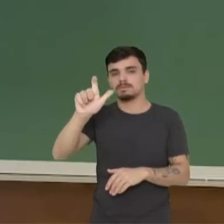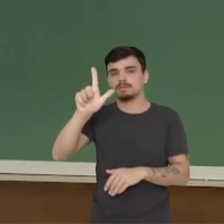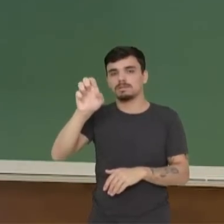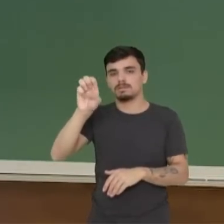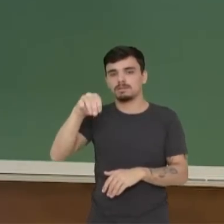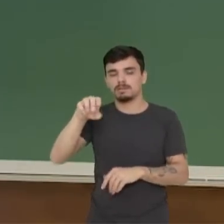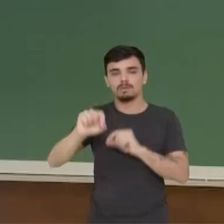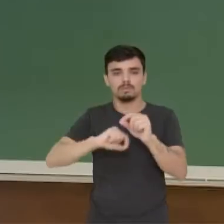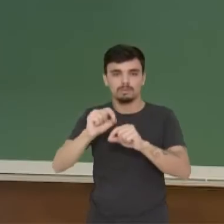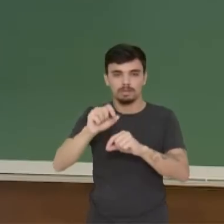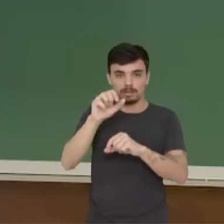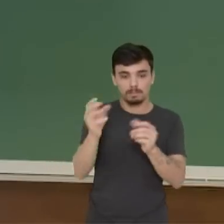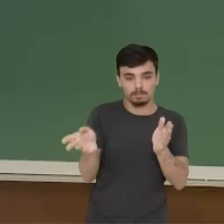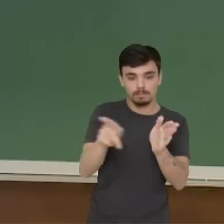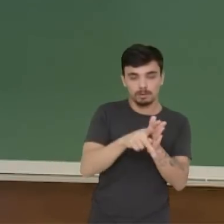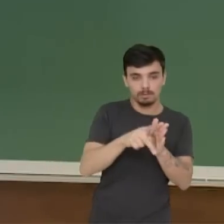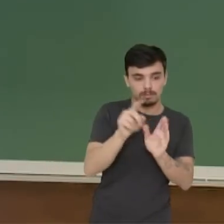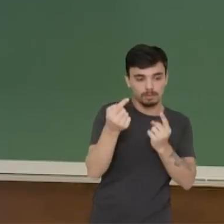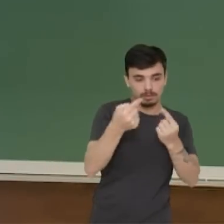se